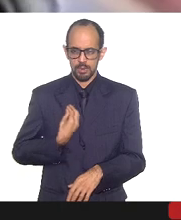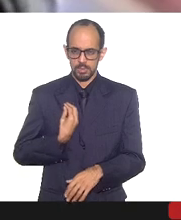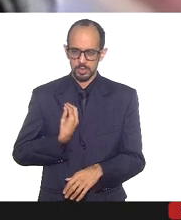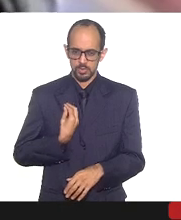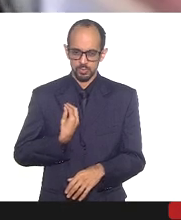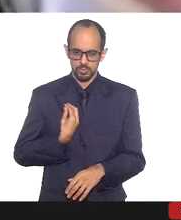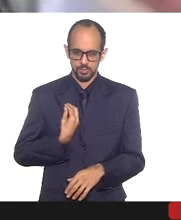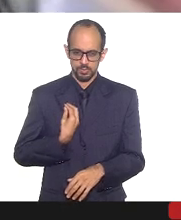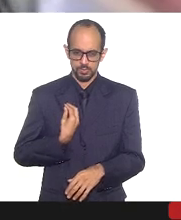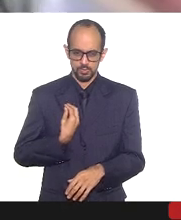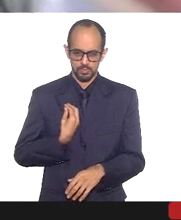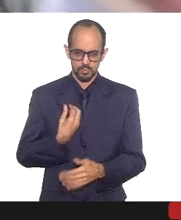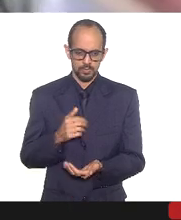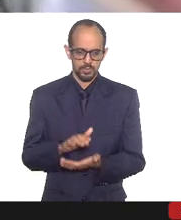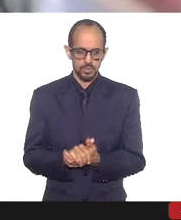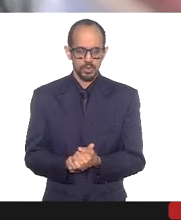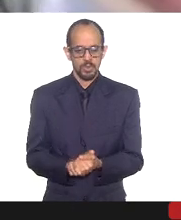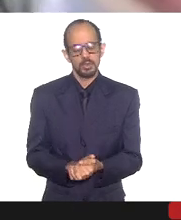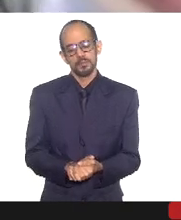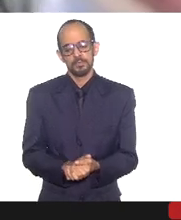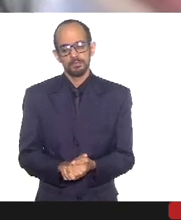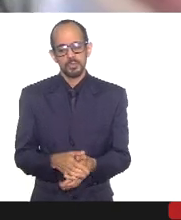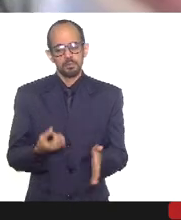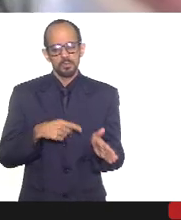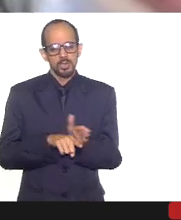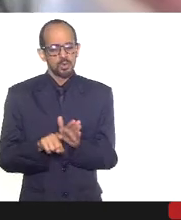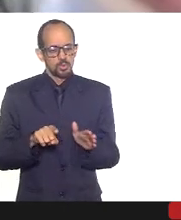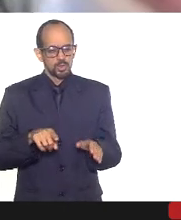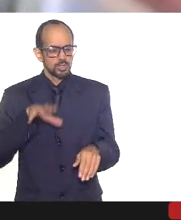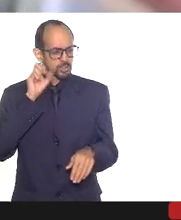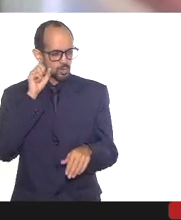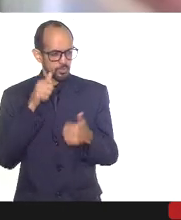Vocês me ouvem bem? Porque parece que está dando um atraso aqui para mim.